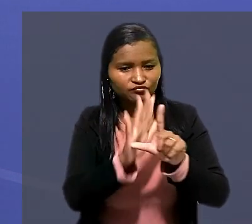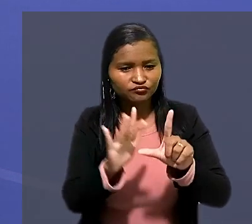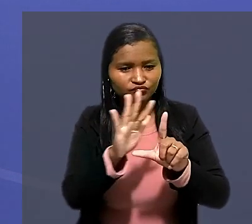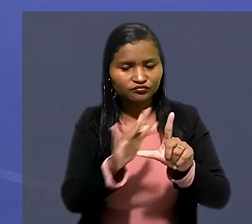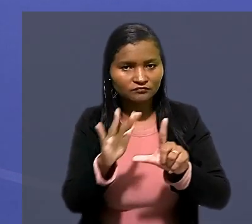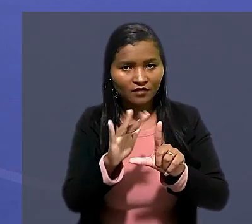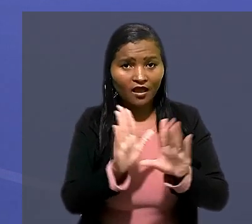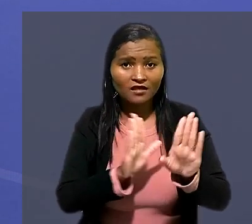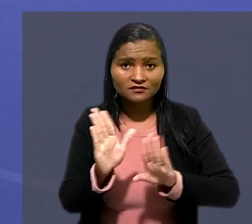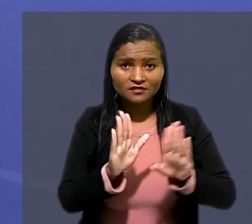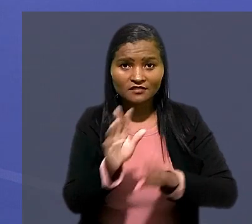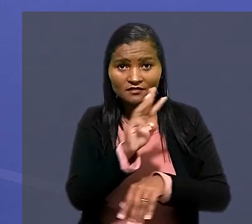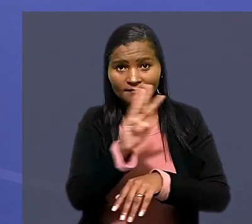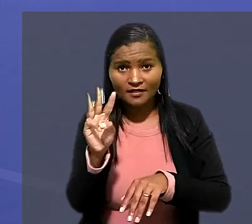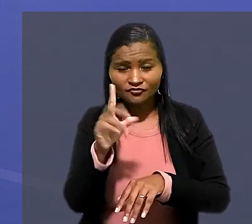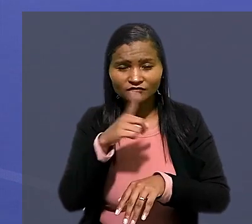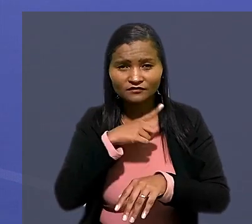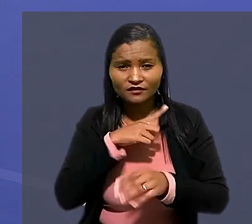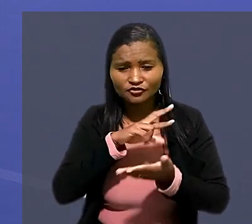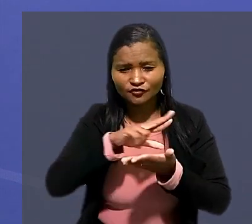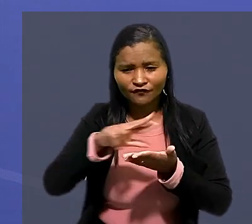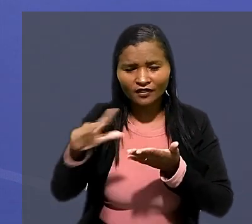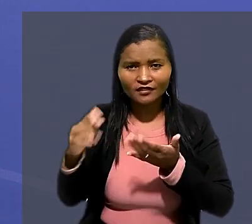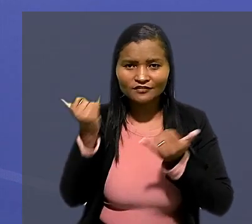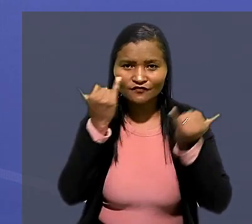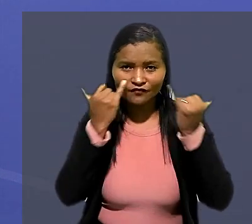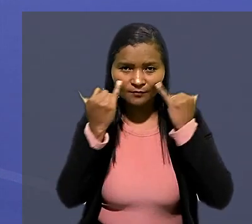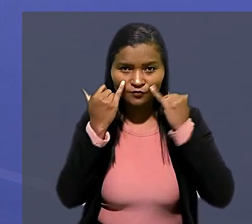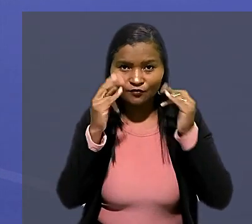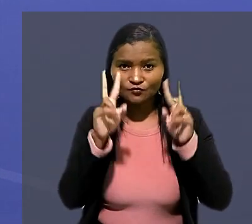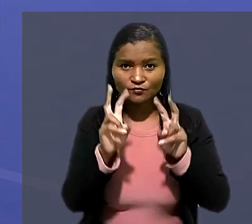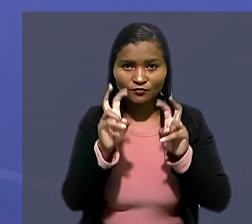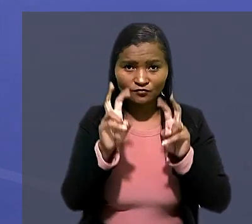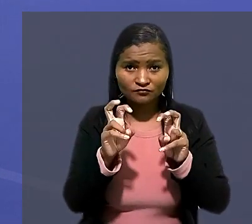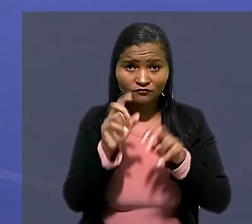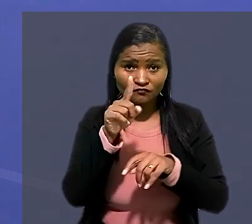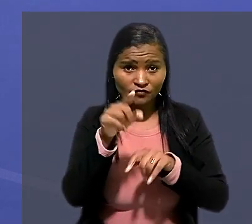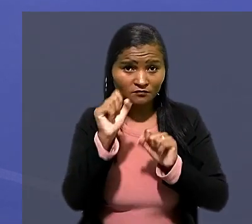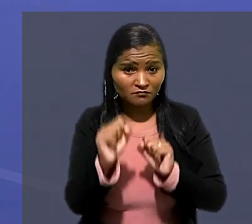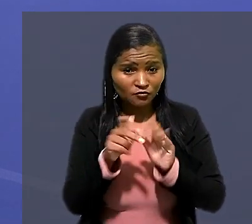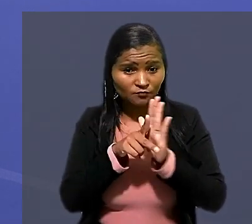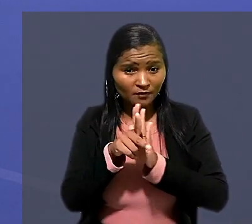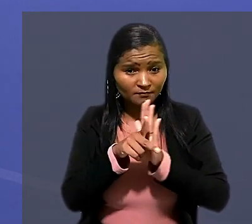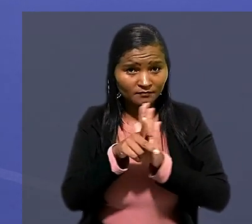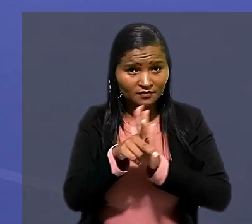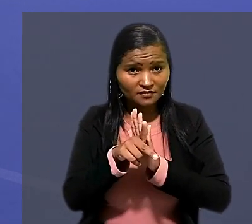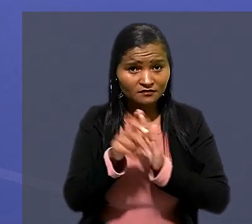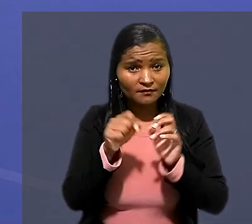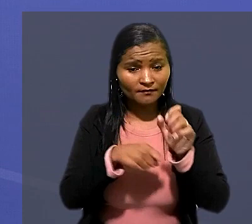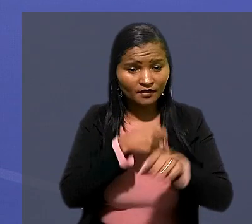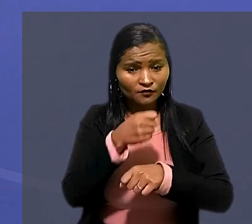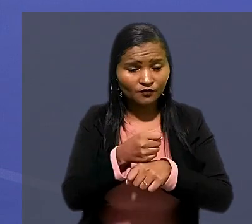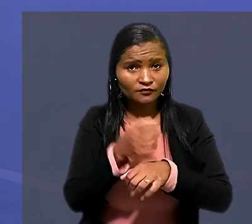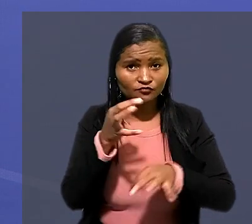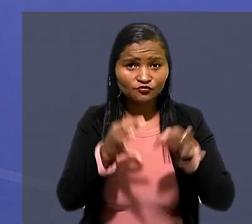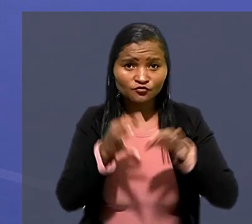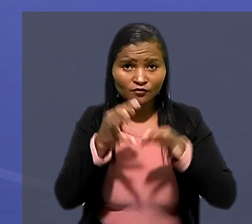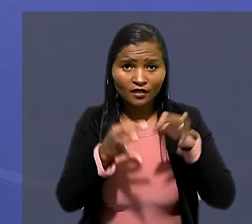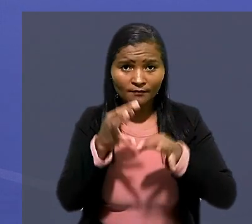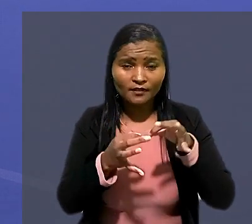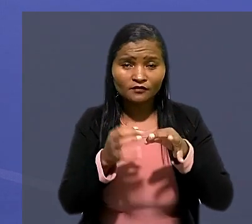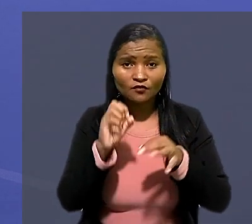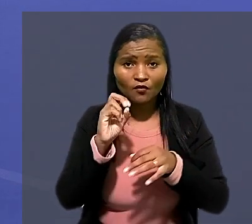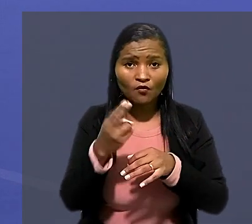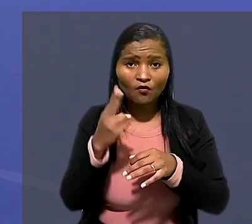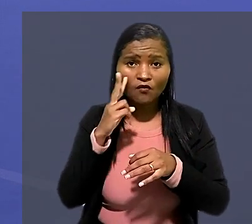celular para o QR Code e acesse a página que reúne diversas informações sobre o assunto. Você pode fazer uma pesquisa pelo ano de